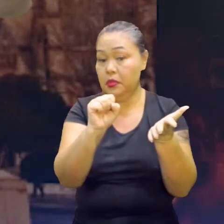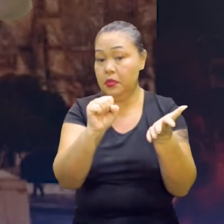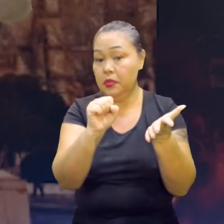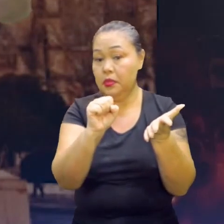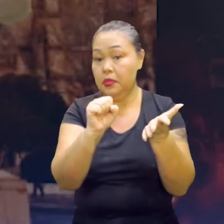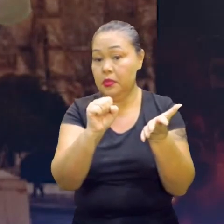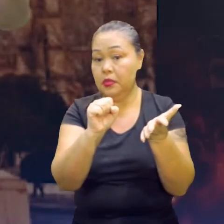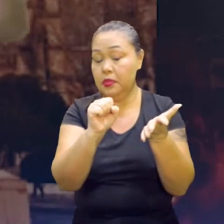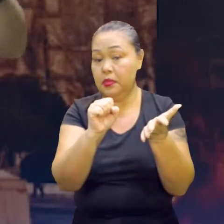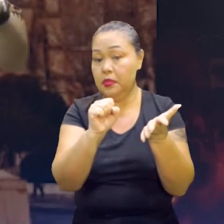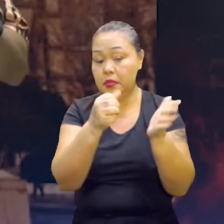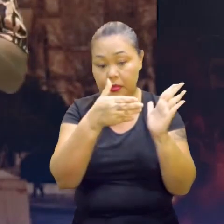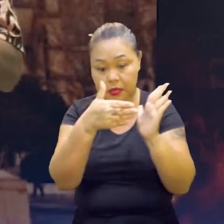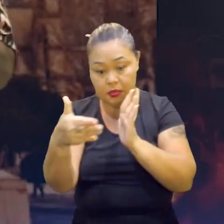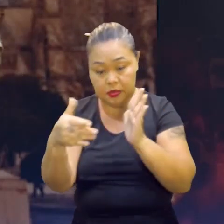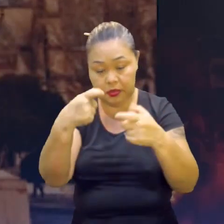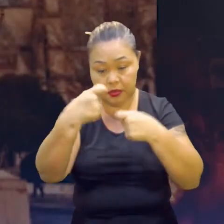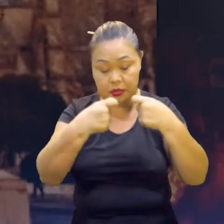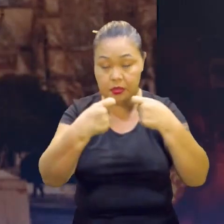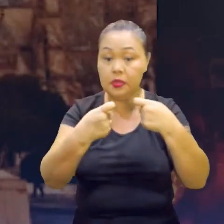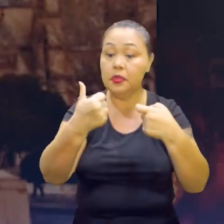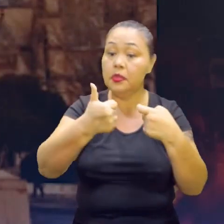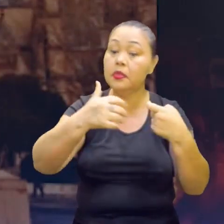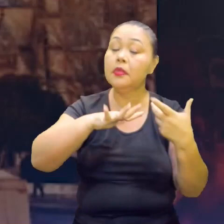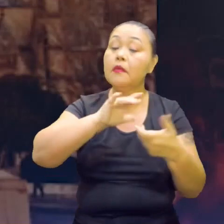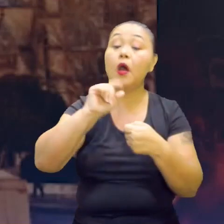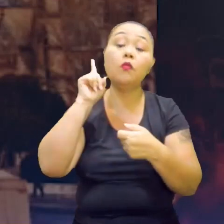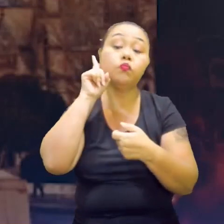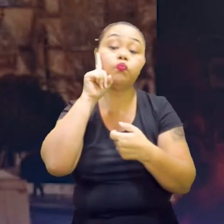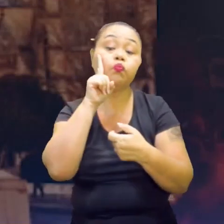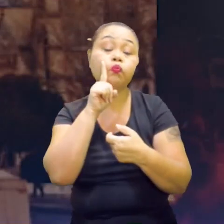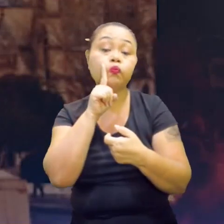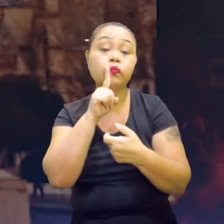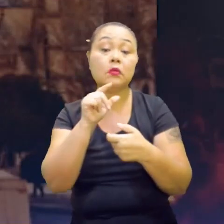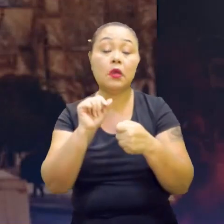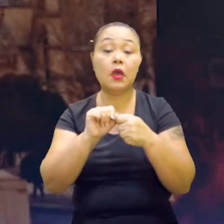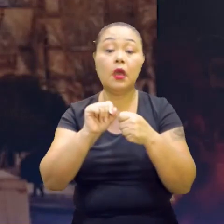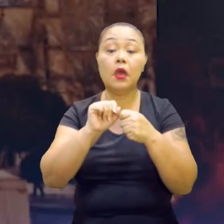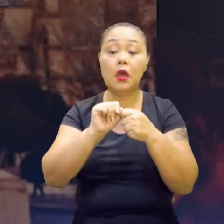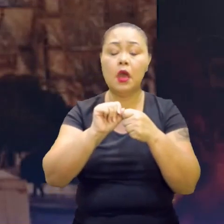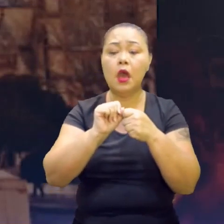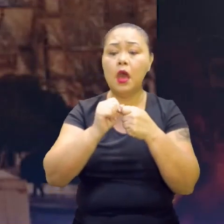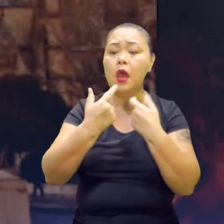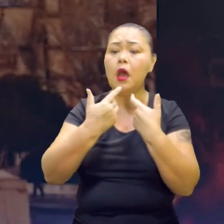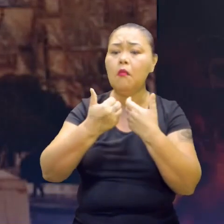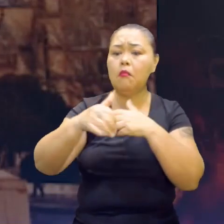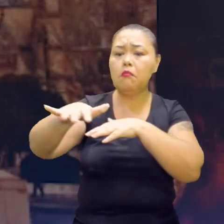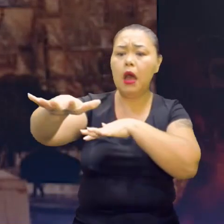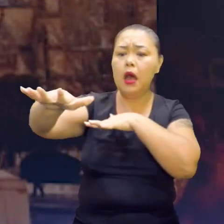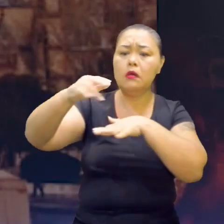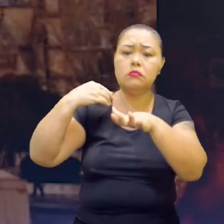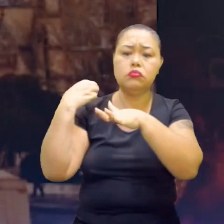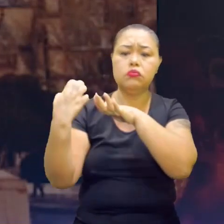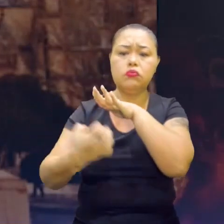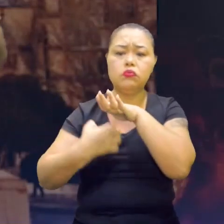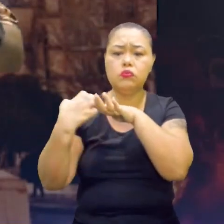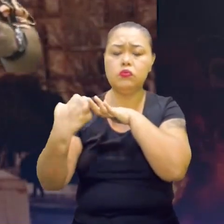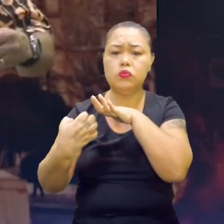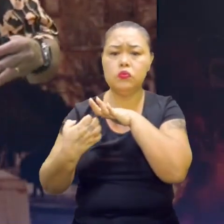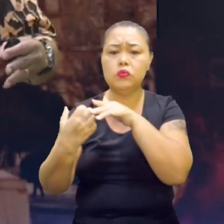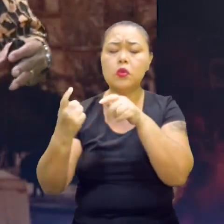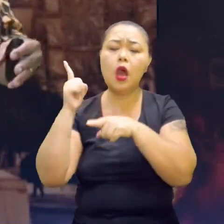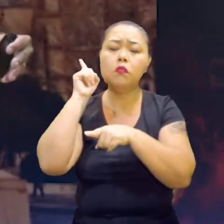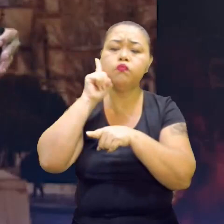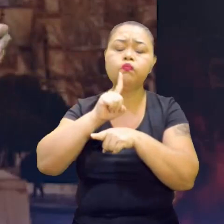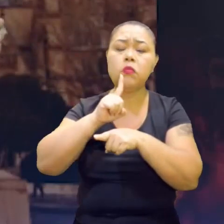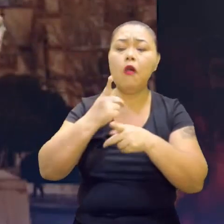Durante a Primeira Guerra Mundial, os americanos aumentaram seus pátios industriais. Os americanos vendiam produto para